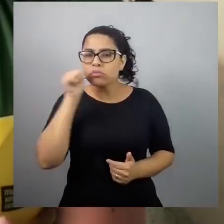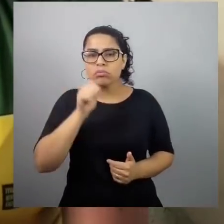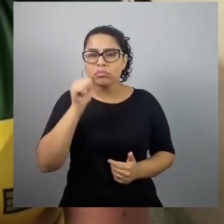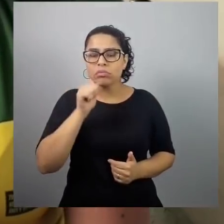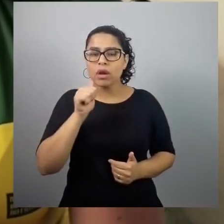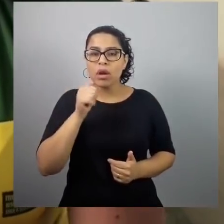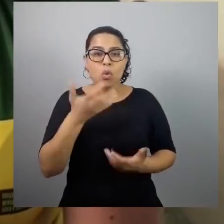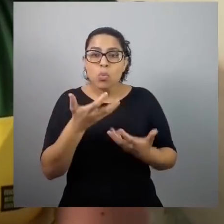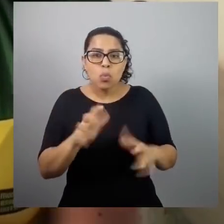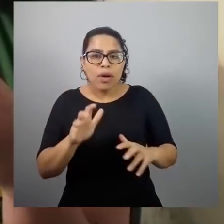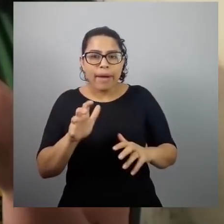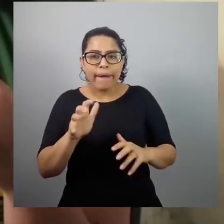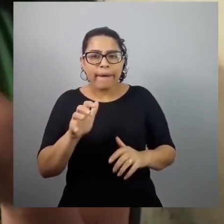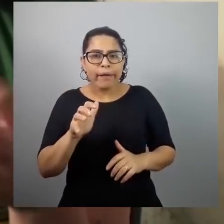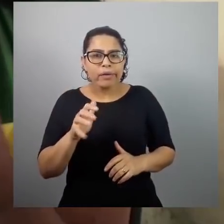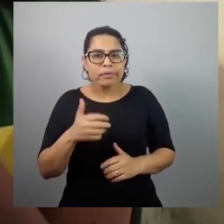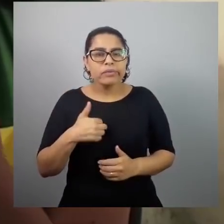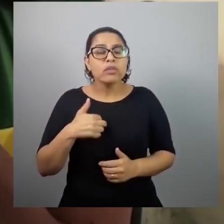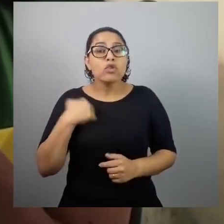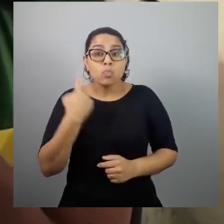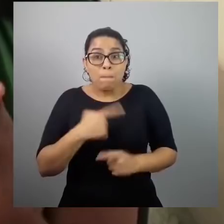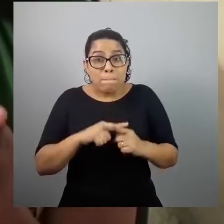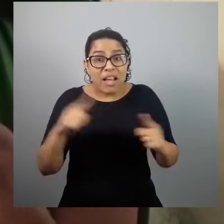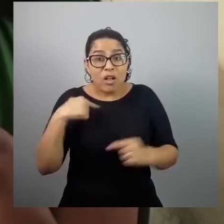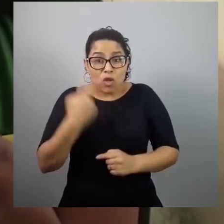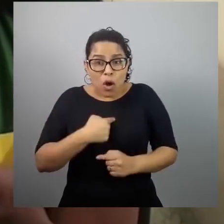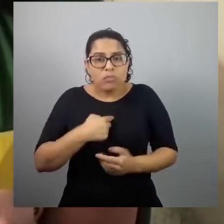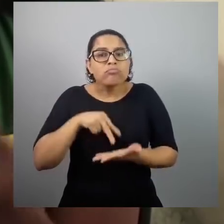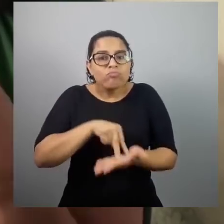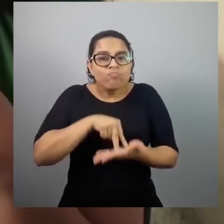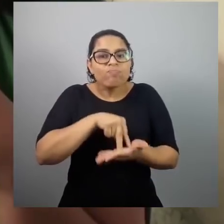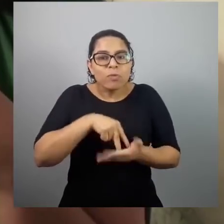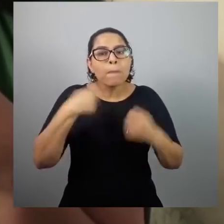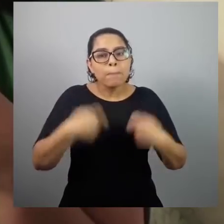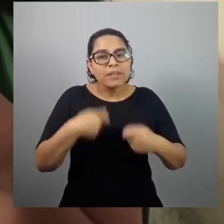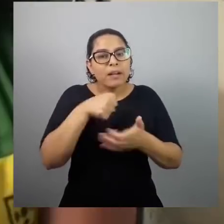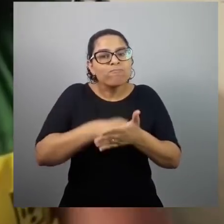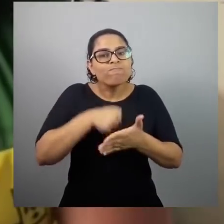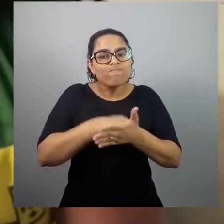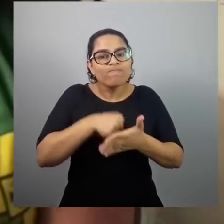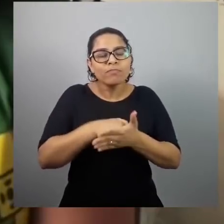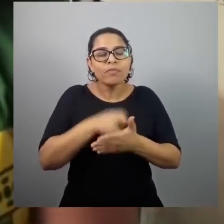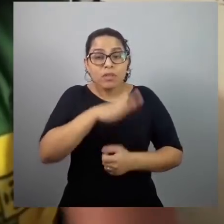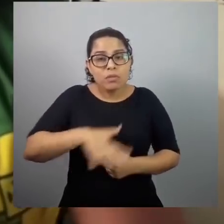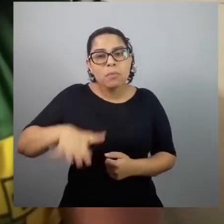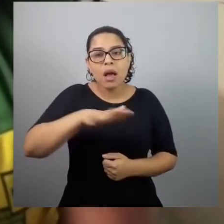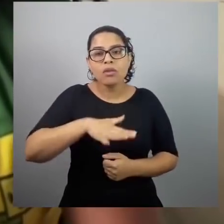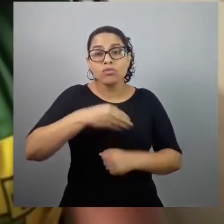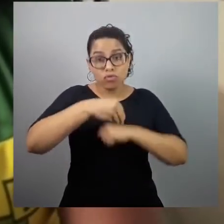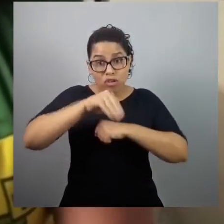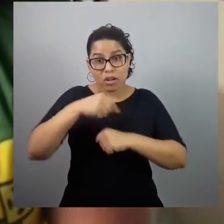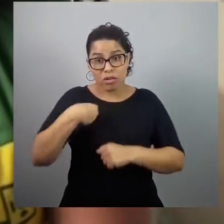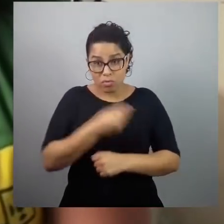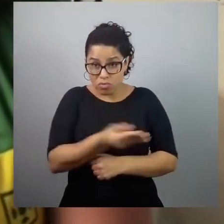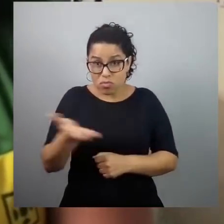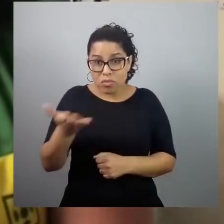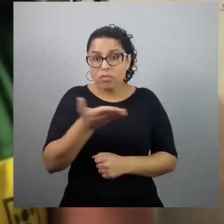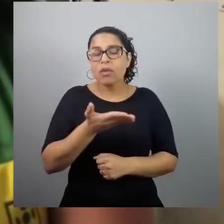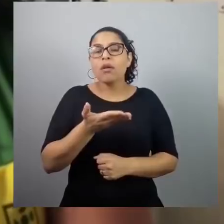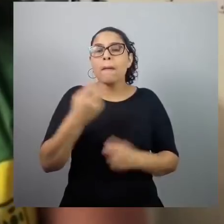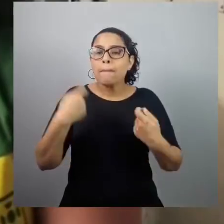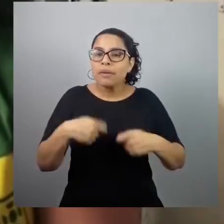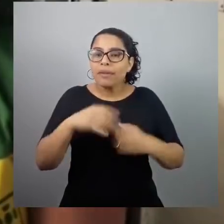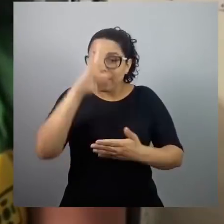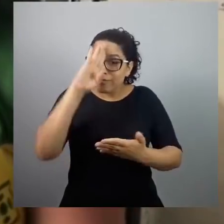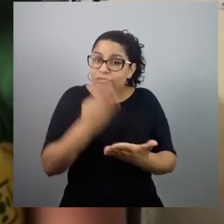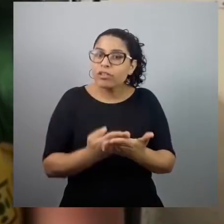com gente que não quer a nossa presença ali. A gente tem que fazer de tudo pra não sair. O conselho que eu dou é acreditar em si mesma, sabe? No espaço que a gente tá é complicado, entende? Mas se